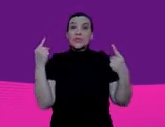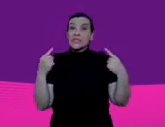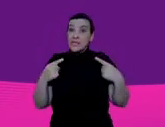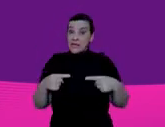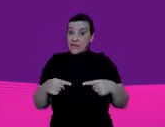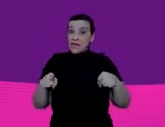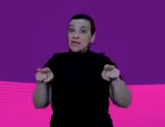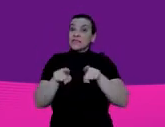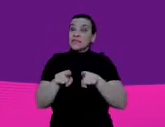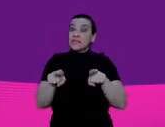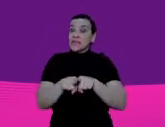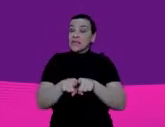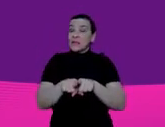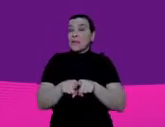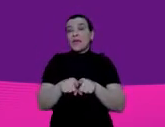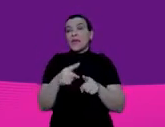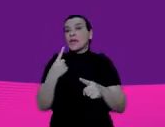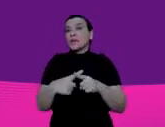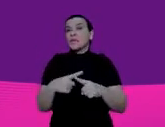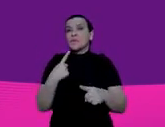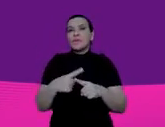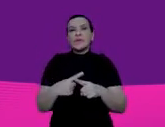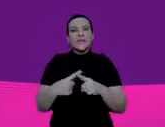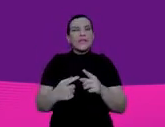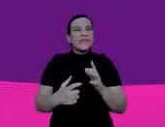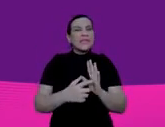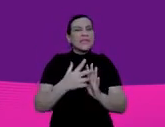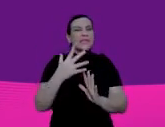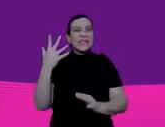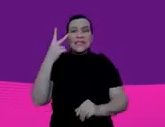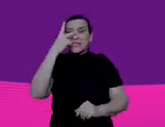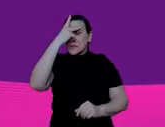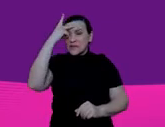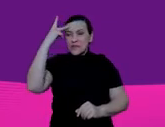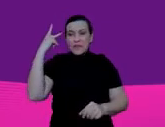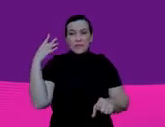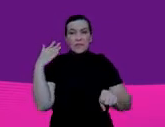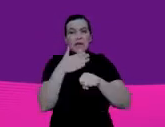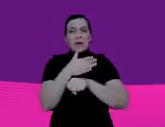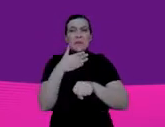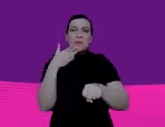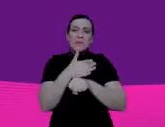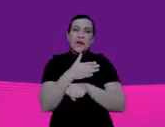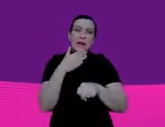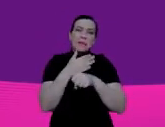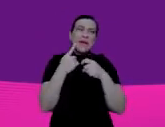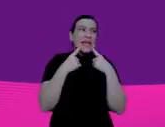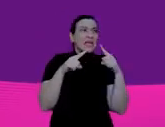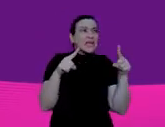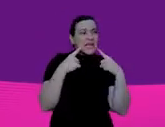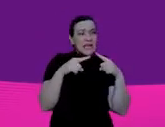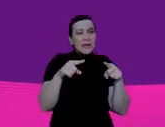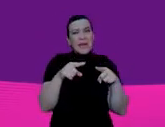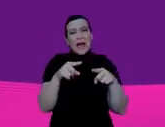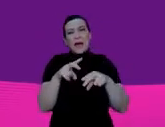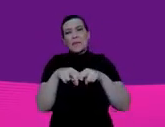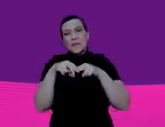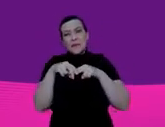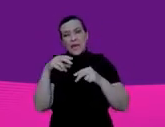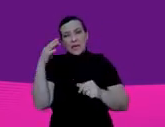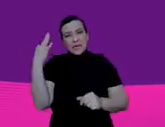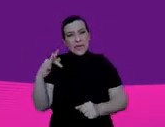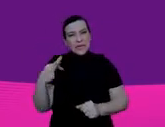em que centenas de pacientes vão aparecer com uma queixa de cefaleia, podem, portanto, ser